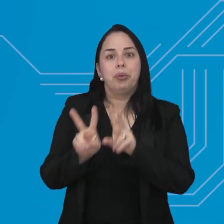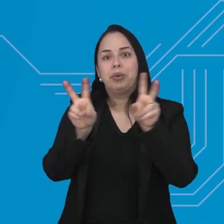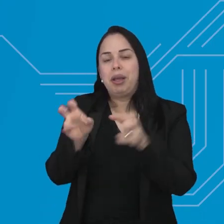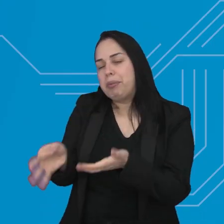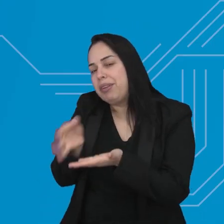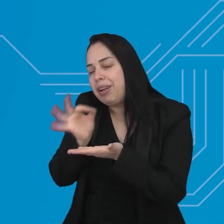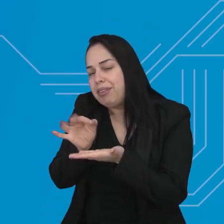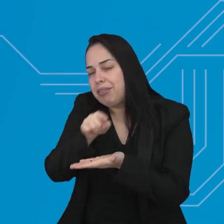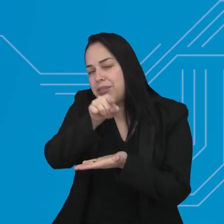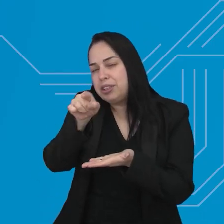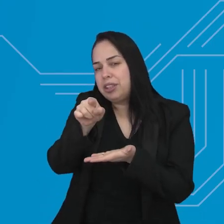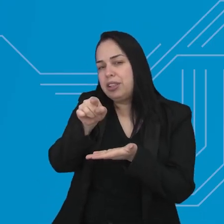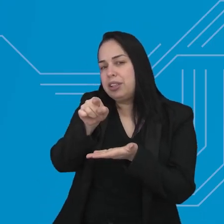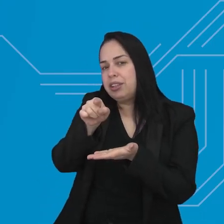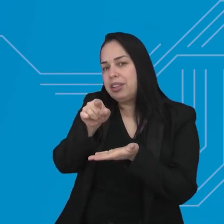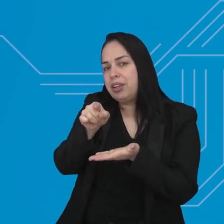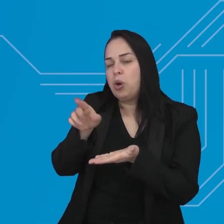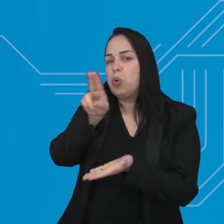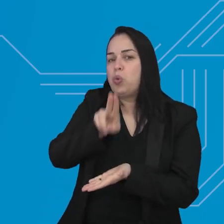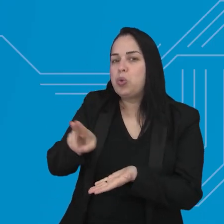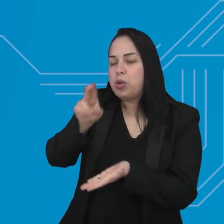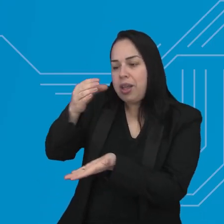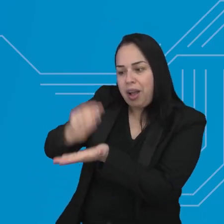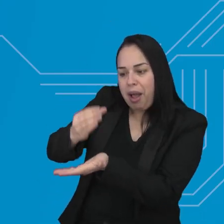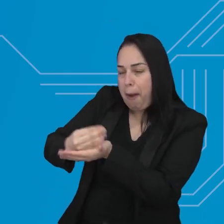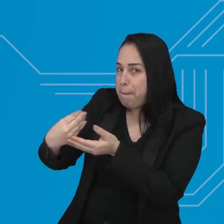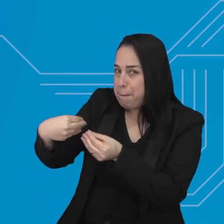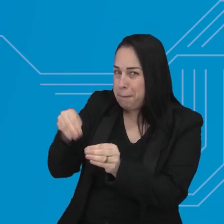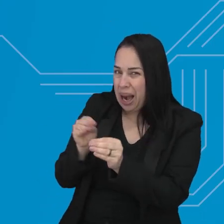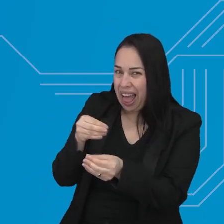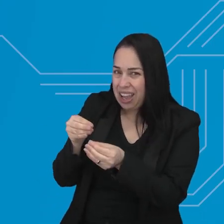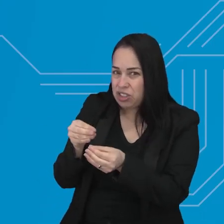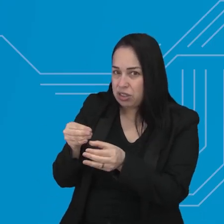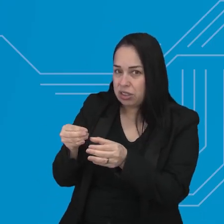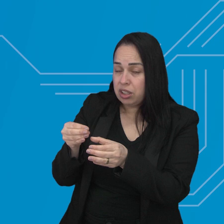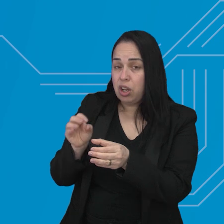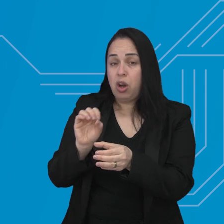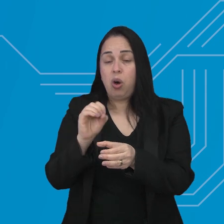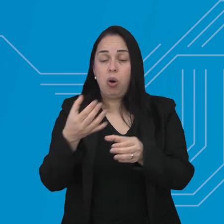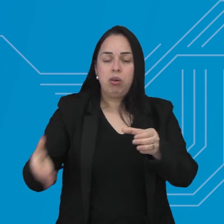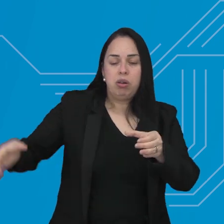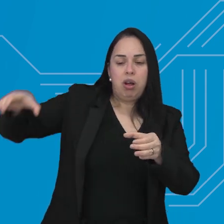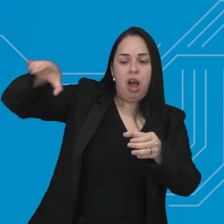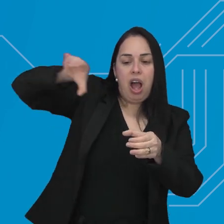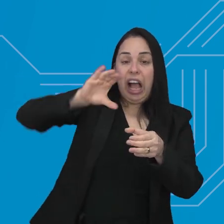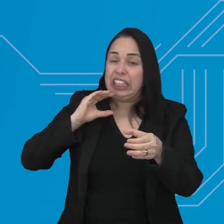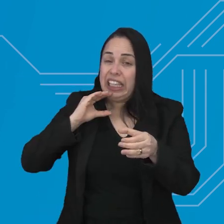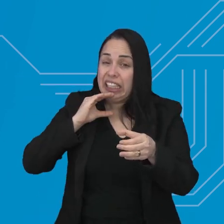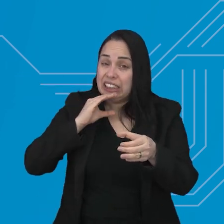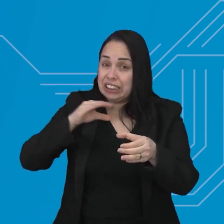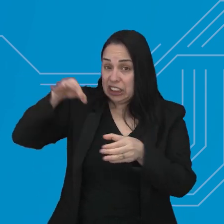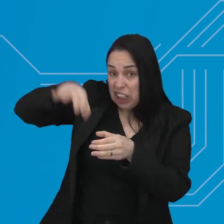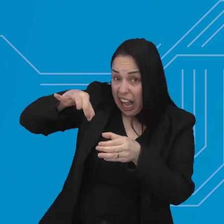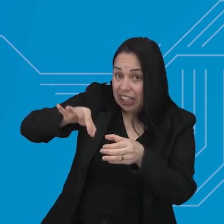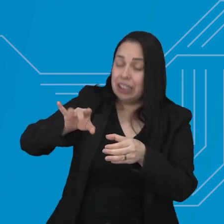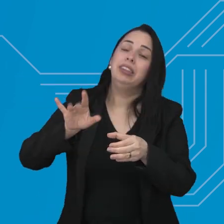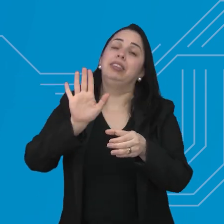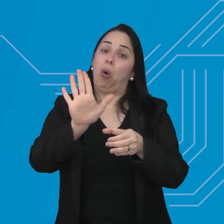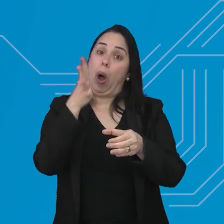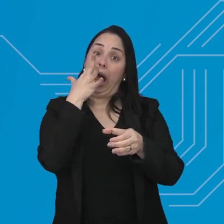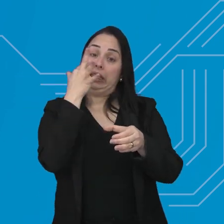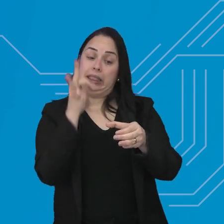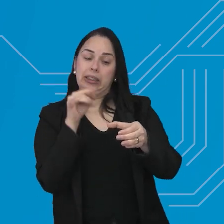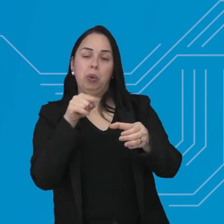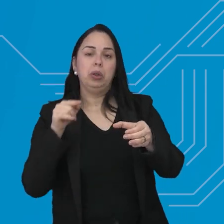ao cafezinho, me diz aí, você costuma usar copos de plástico para tomar café ou então outra bebida quente como chás? Se